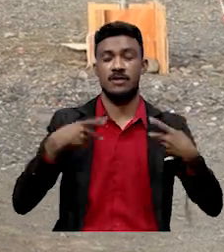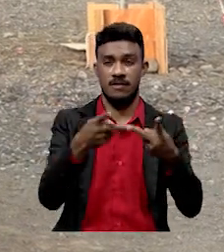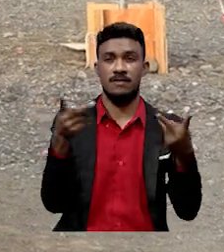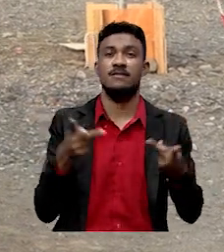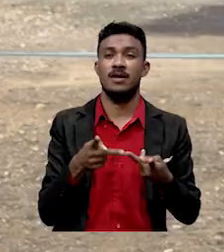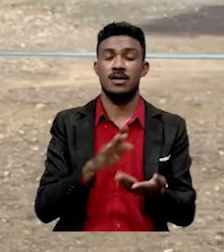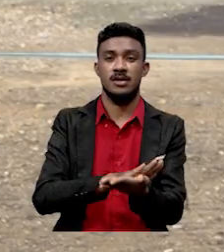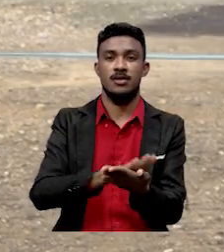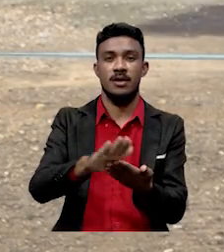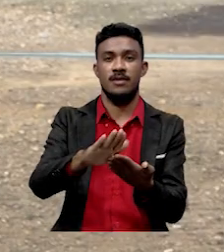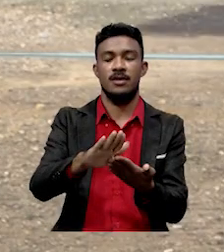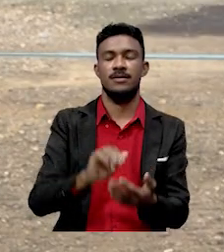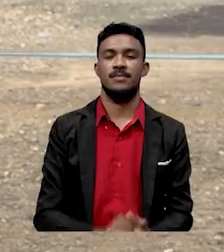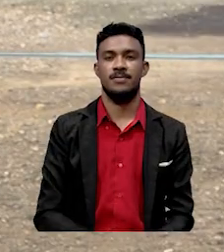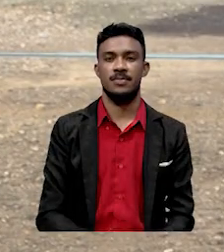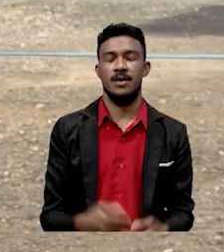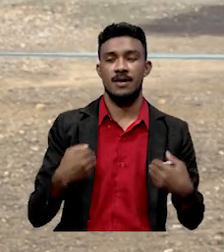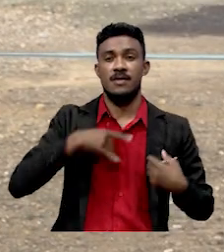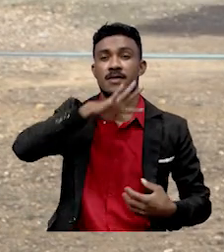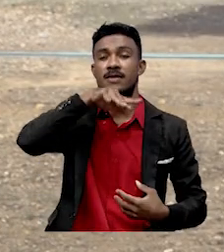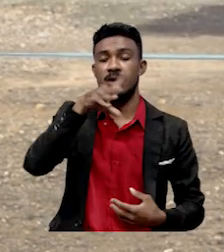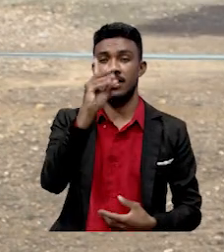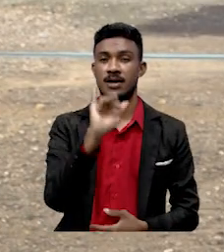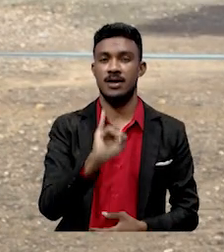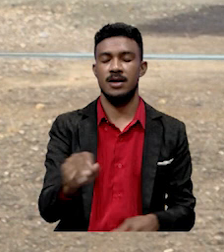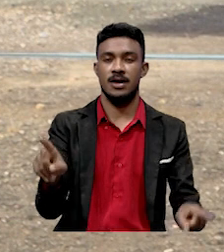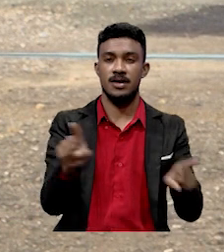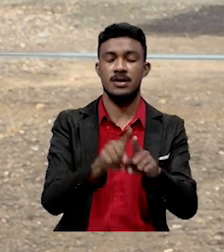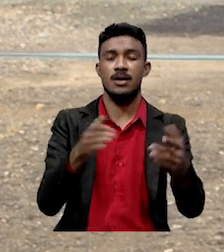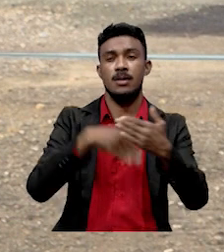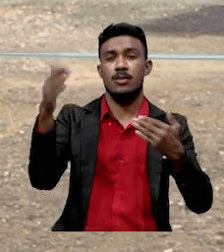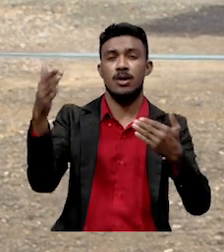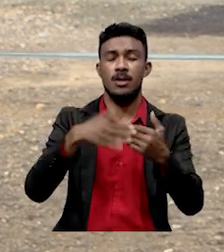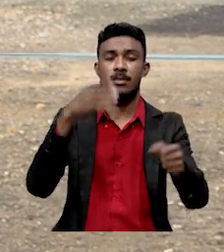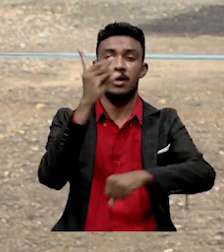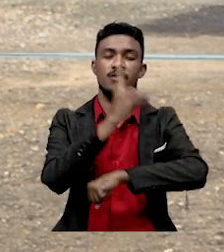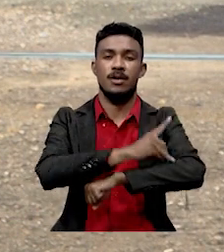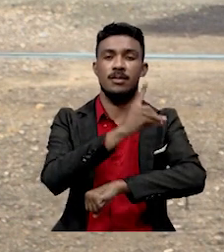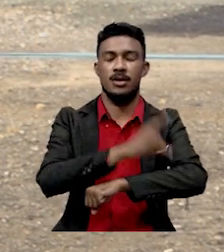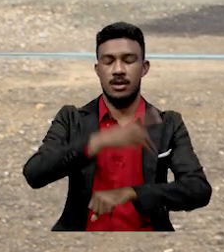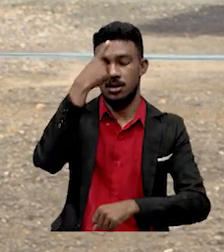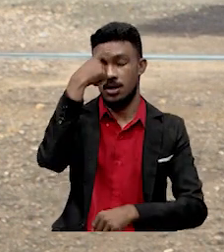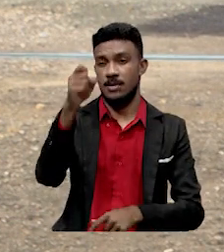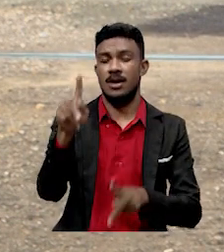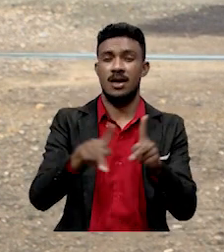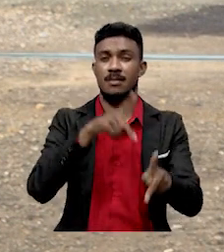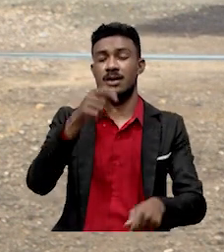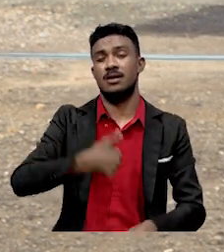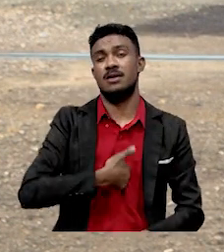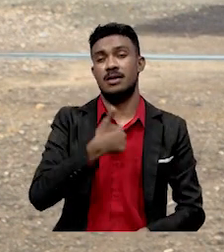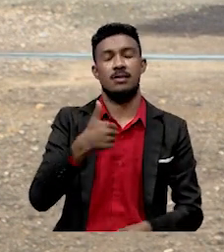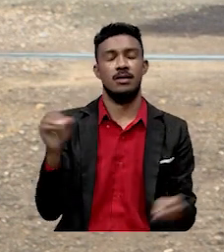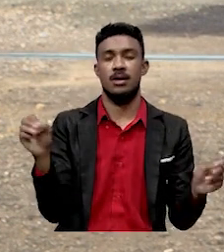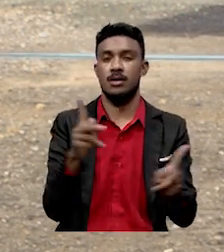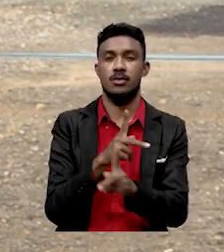saudável. Lixo e dili saianesan problema fundamental tamba emani atitude nebe la